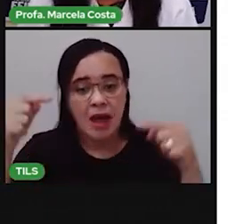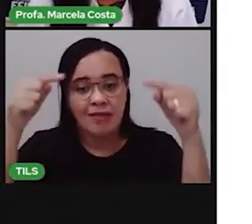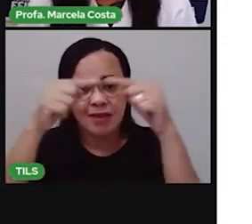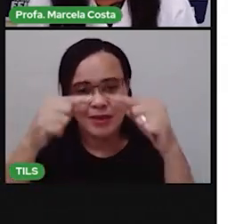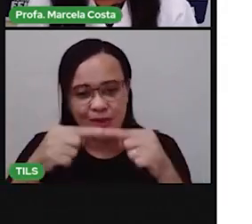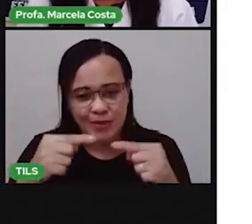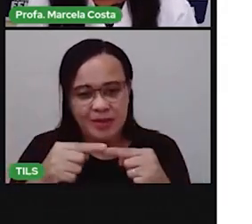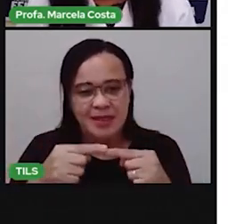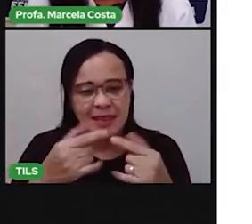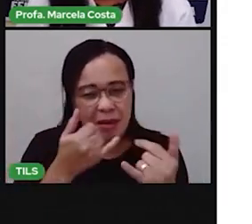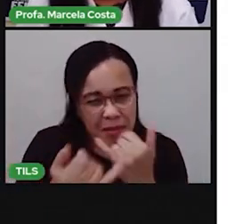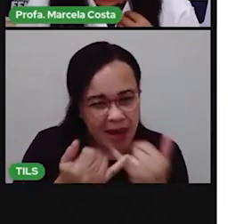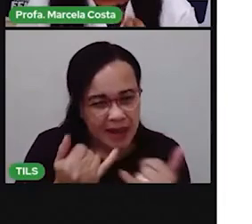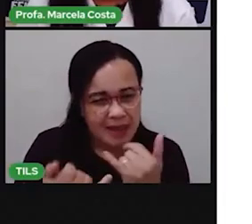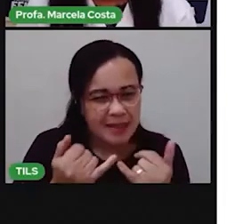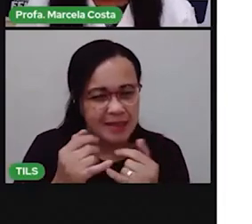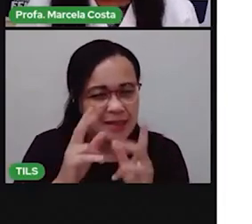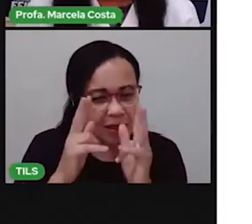essa